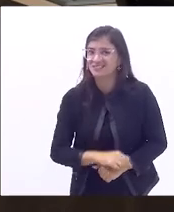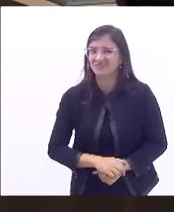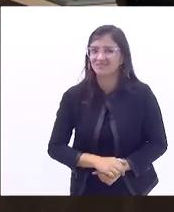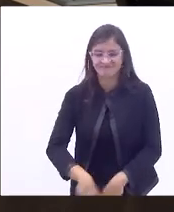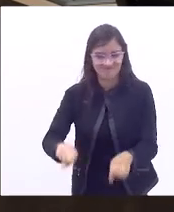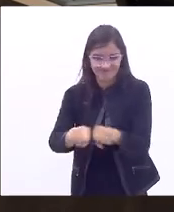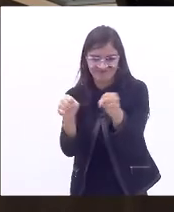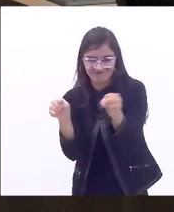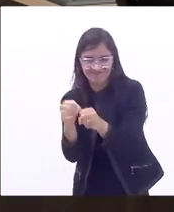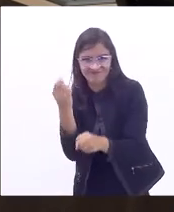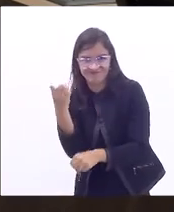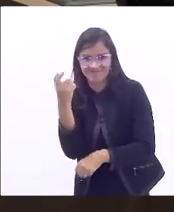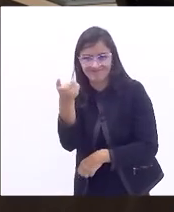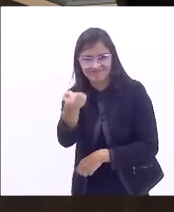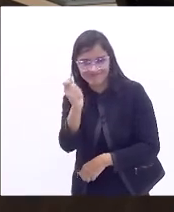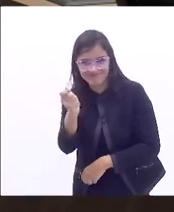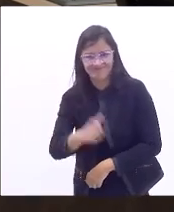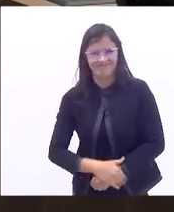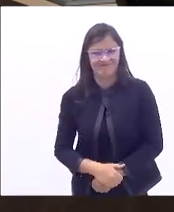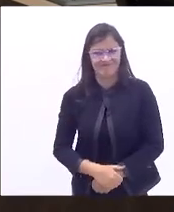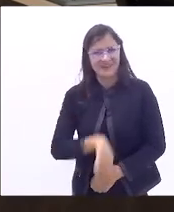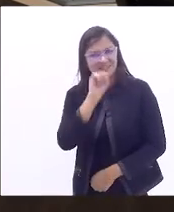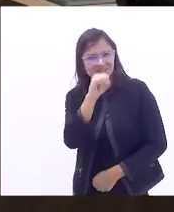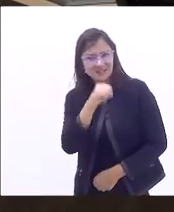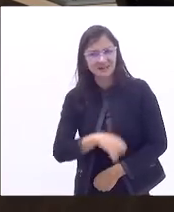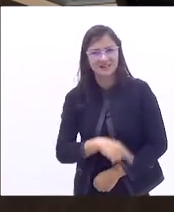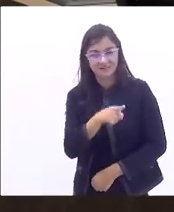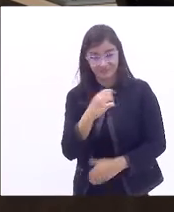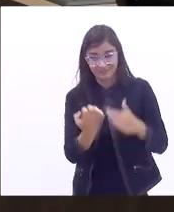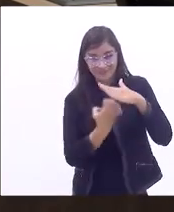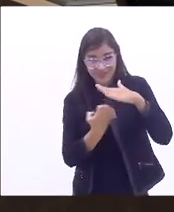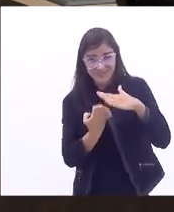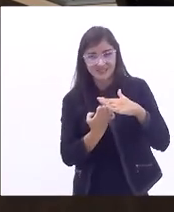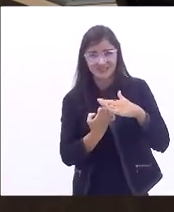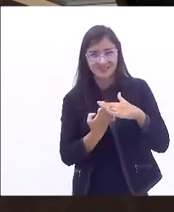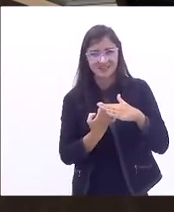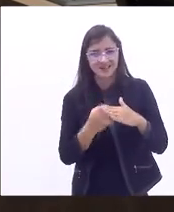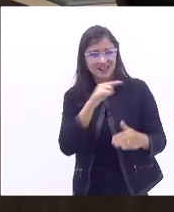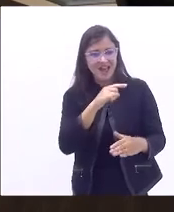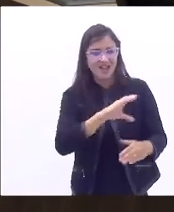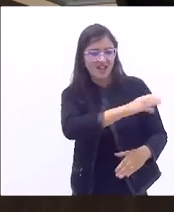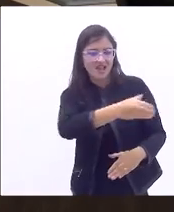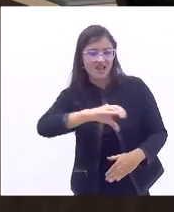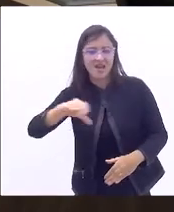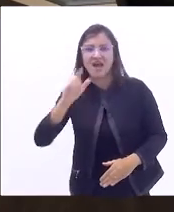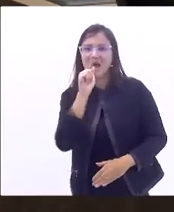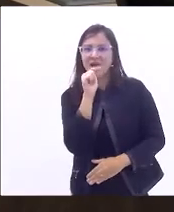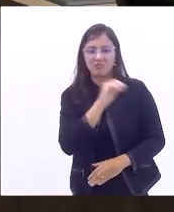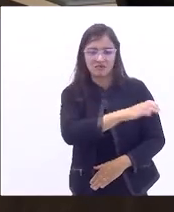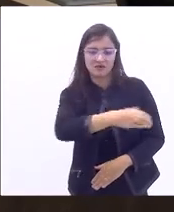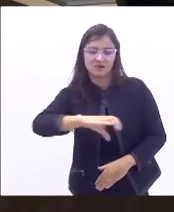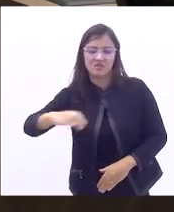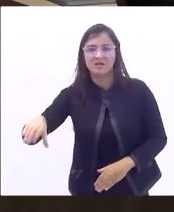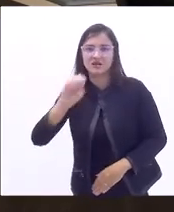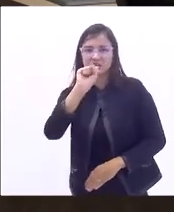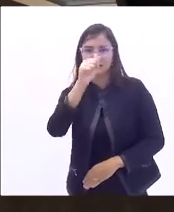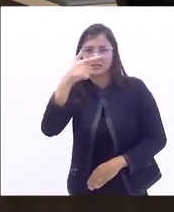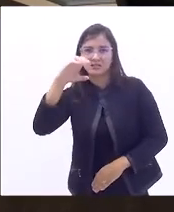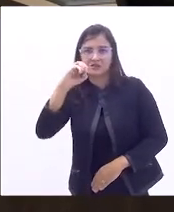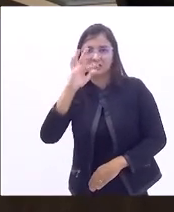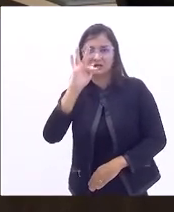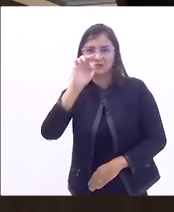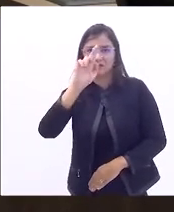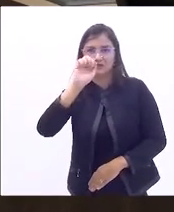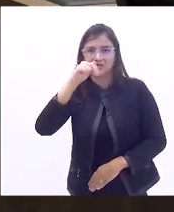pesca artesanal, se a ThyssenKrupp, essa empresa que fechou o canal São Francisco, impedindo que os pescadores chegassem à